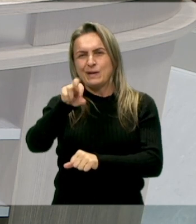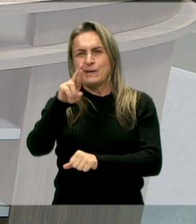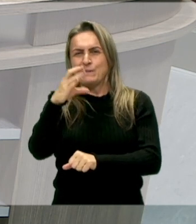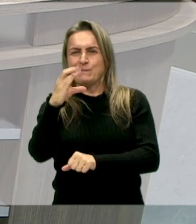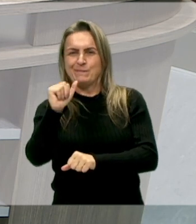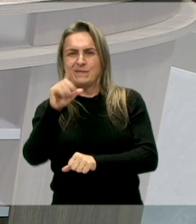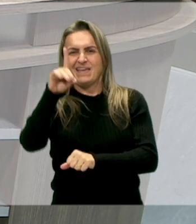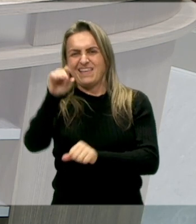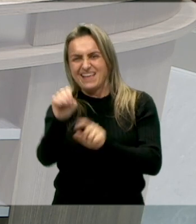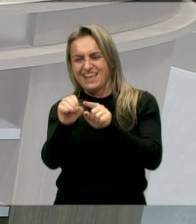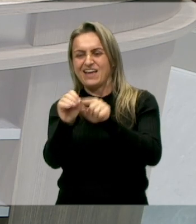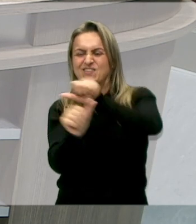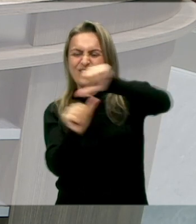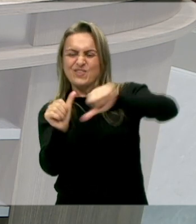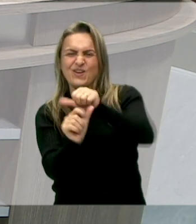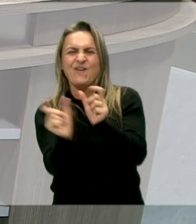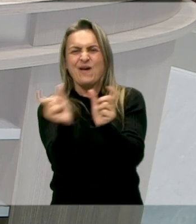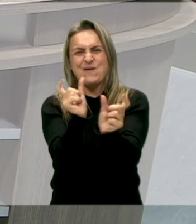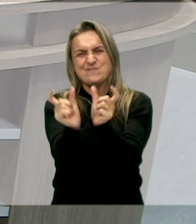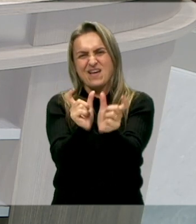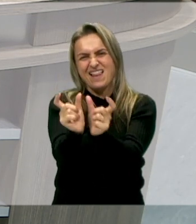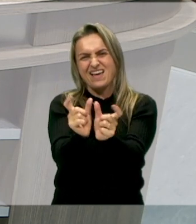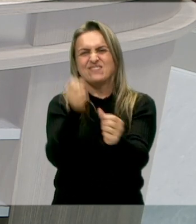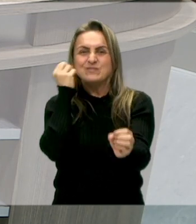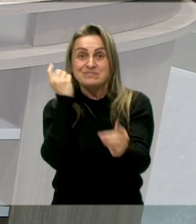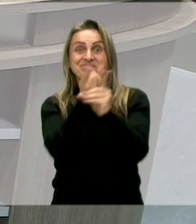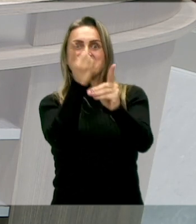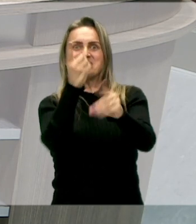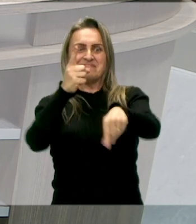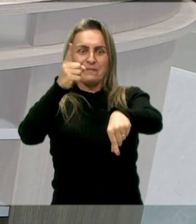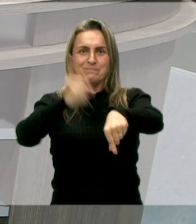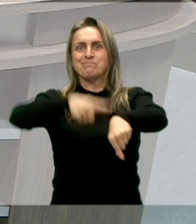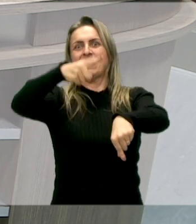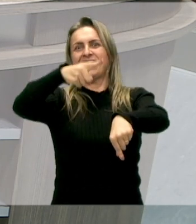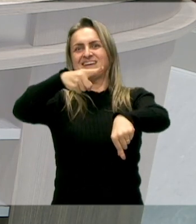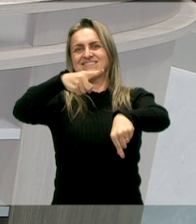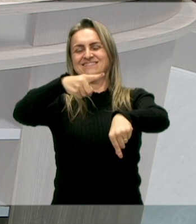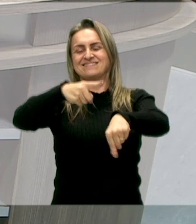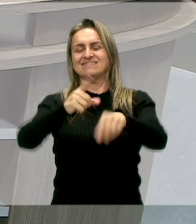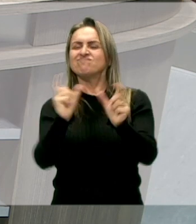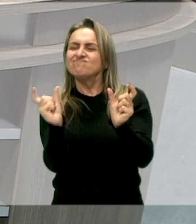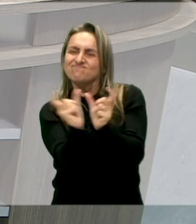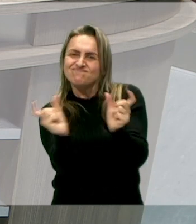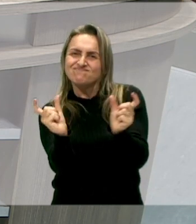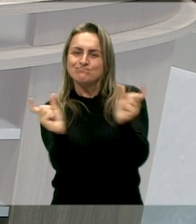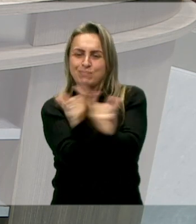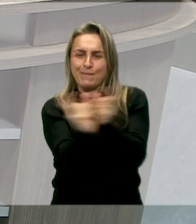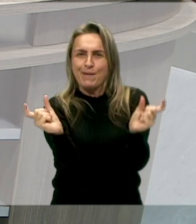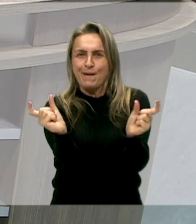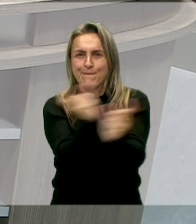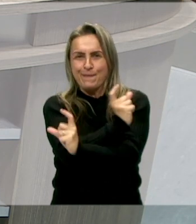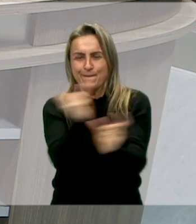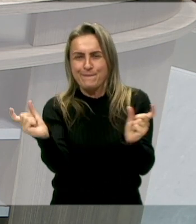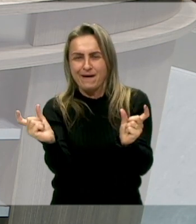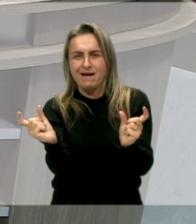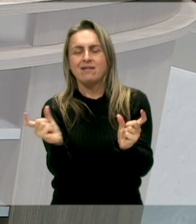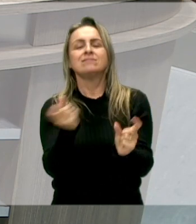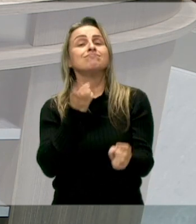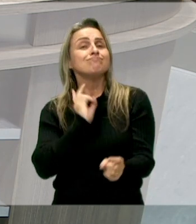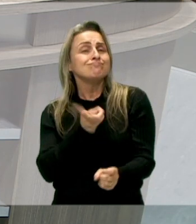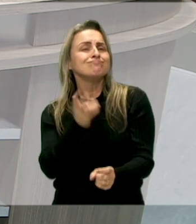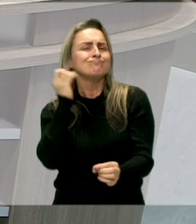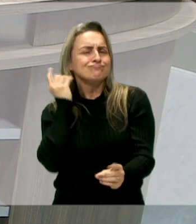Sim. E sempre com música e tal. Vem daí também dessa tradição de se fazer esses